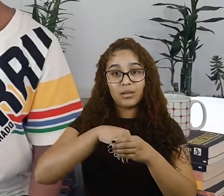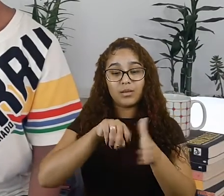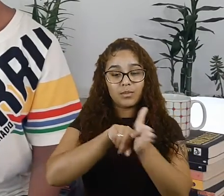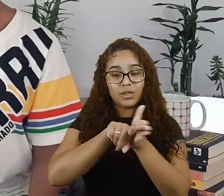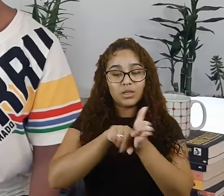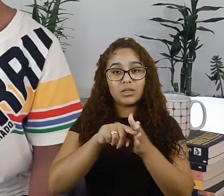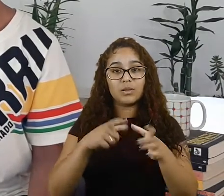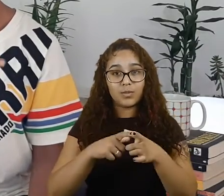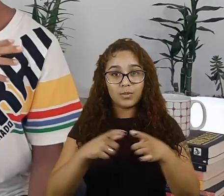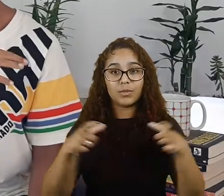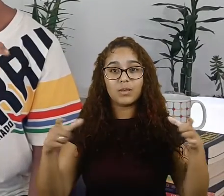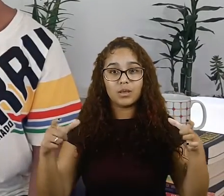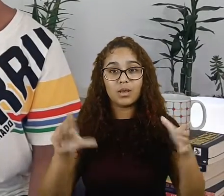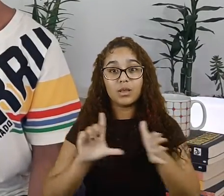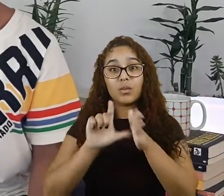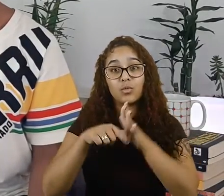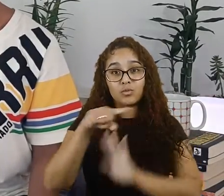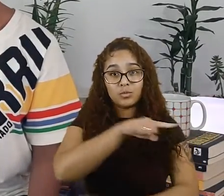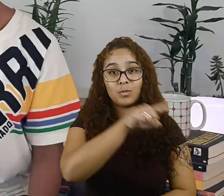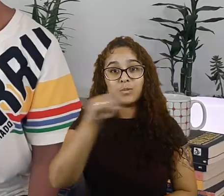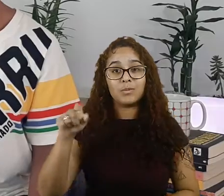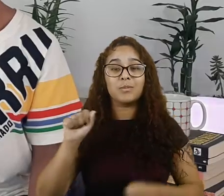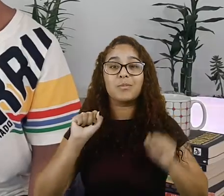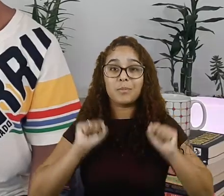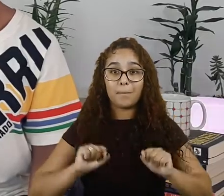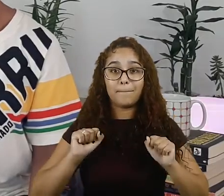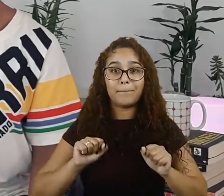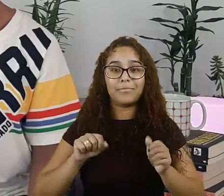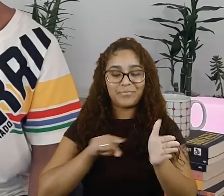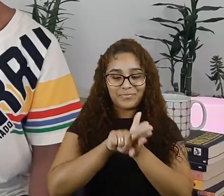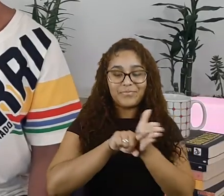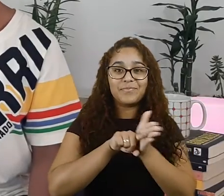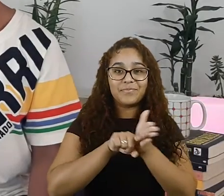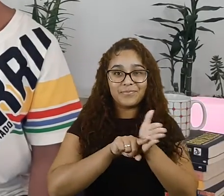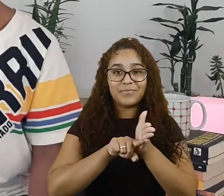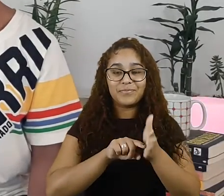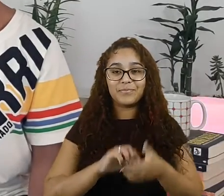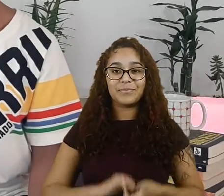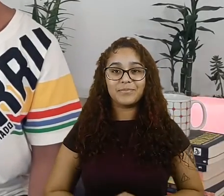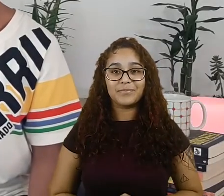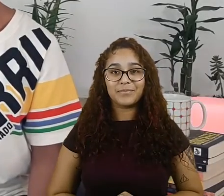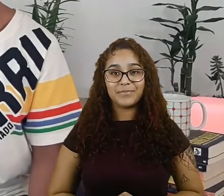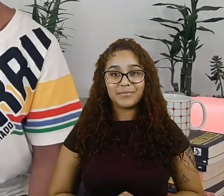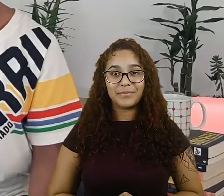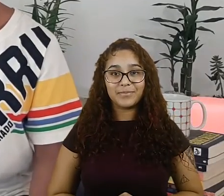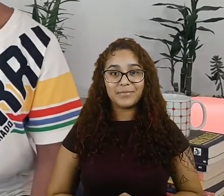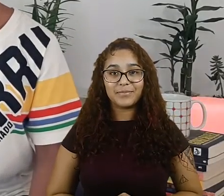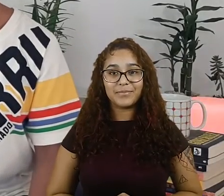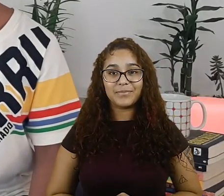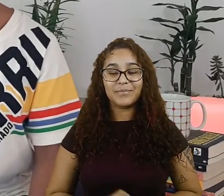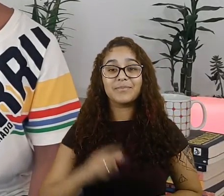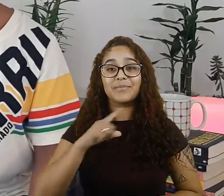E dentro dessa pesquisa, que é uma pesquisa bem grande, vocês depois podem dar uma olhada, né, podem pesquisar,